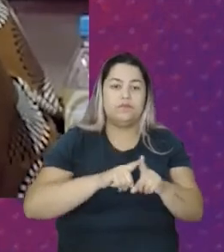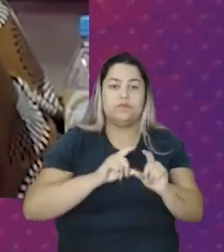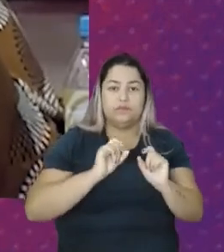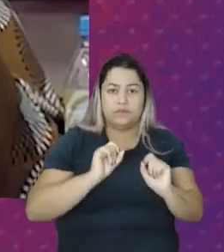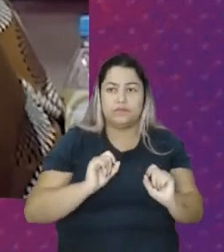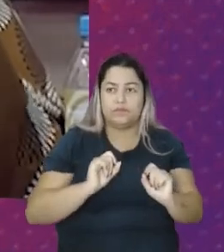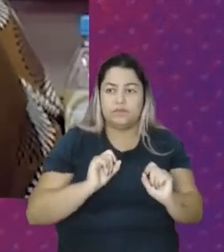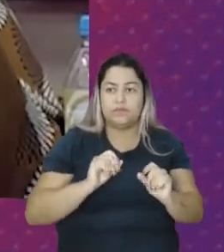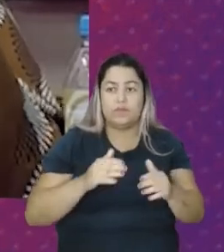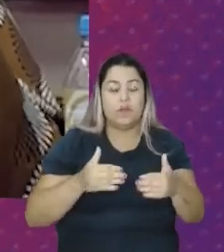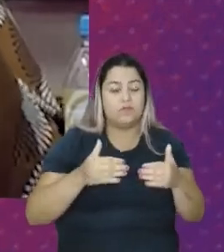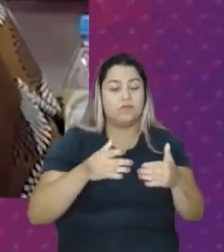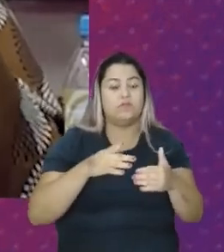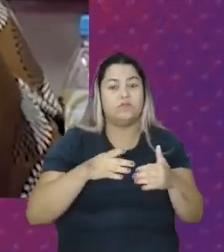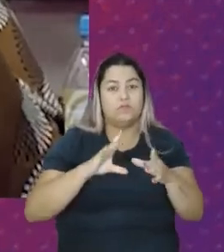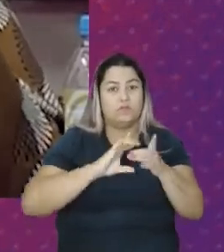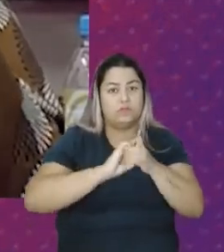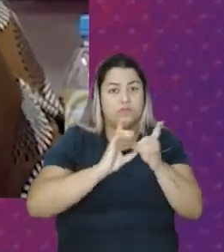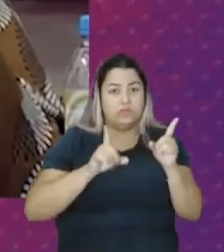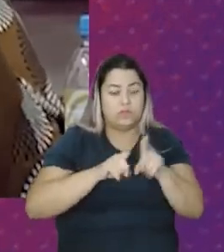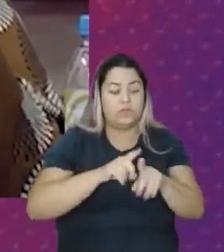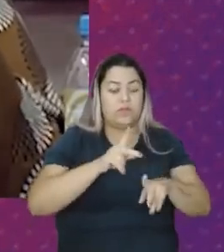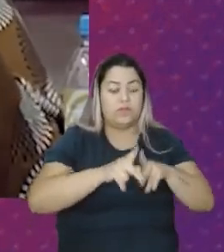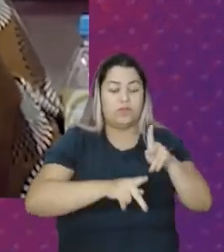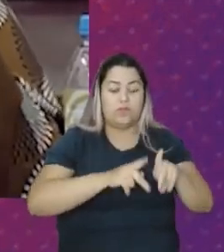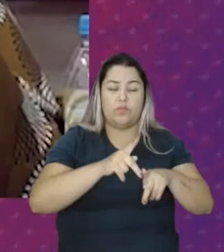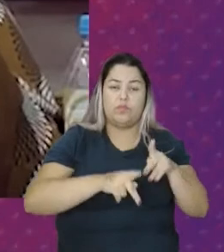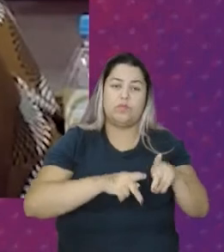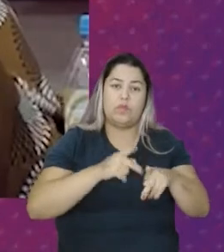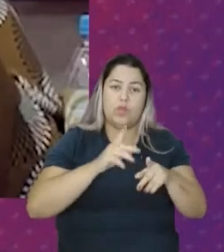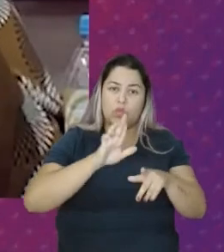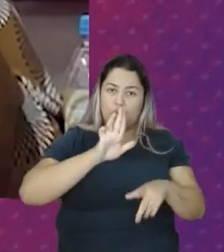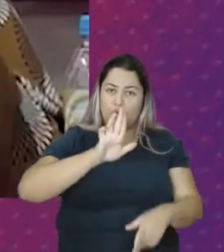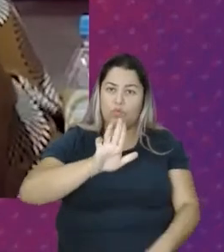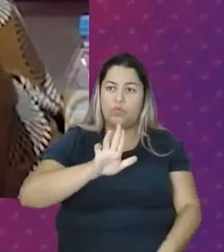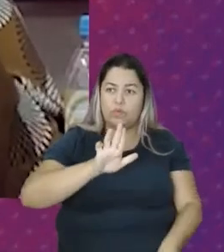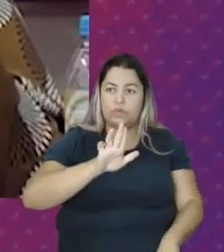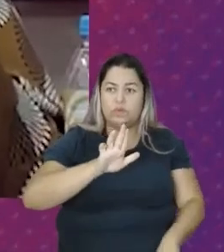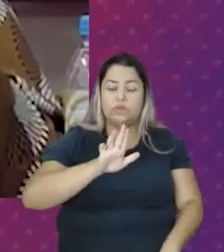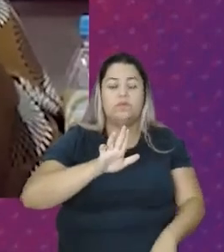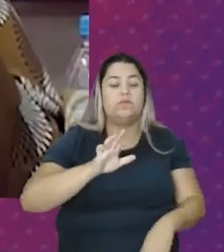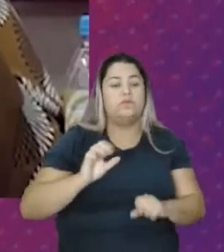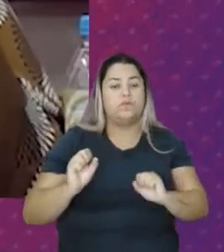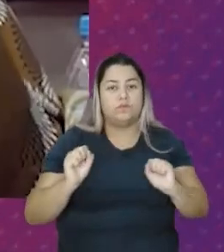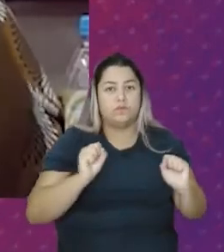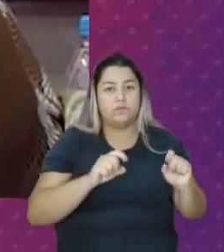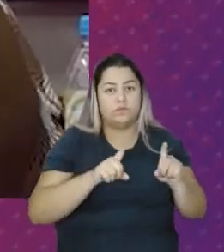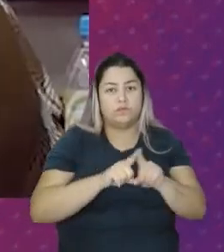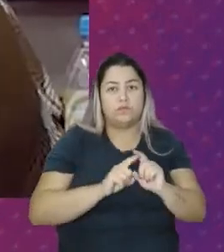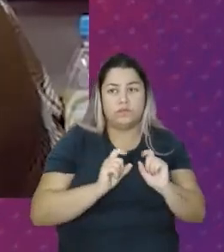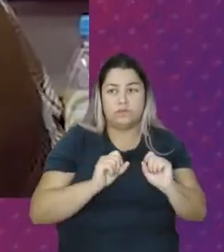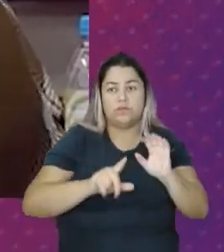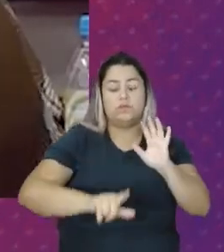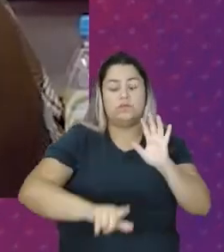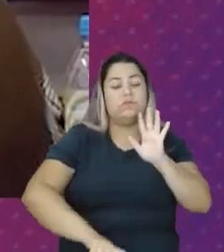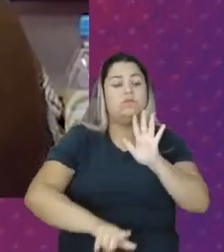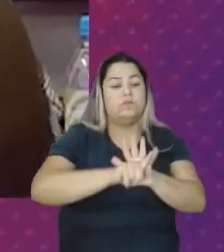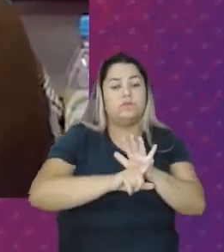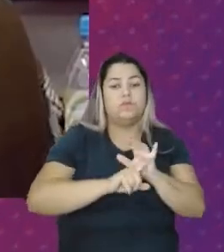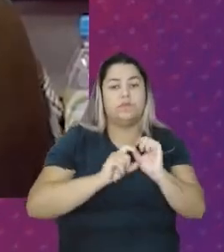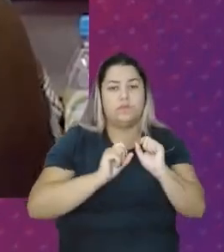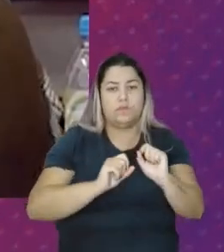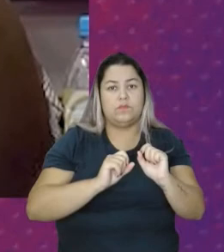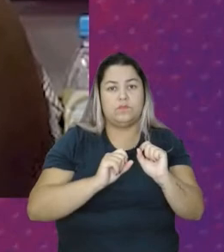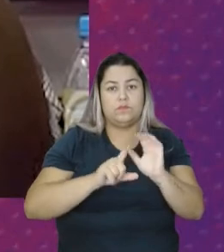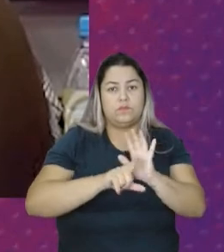progressista, da Frente Democrática e Popular, que o Lula tomou posse, a primeira lei que ele homologou foi a